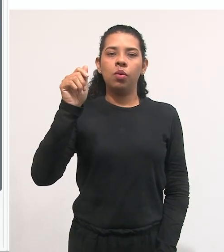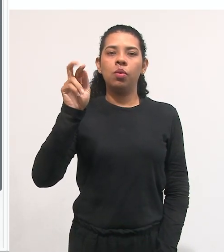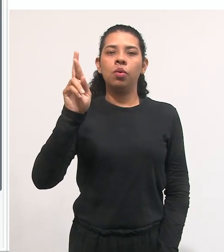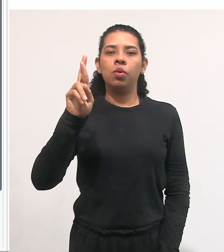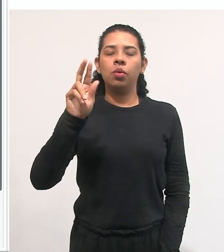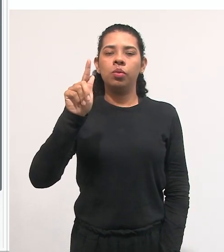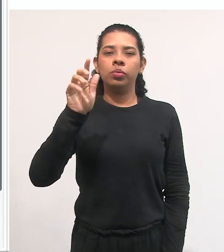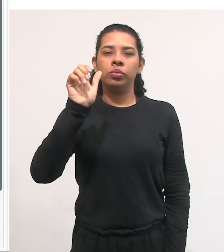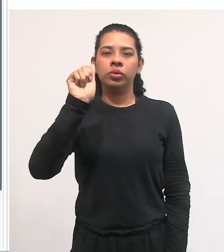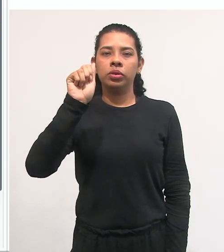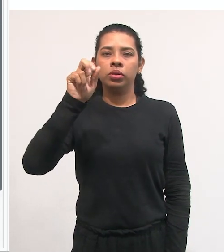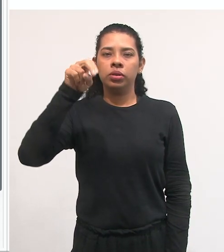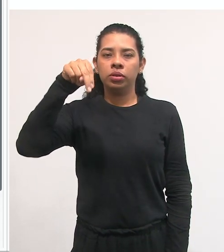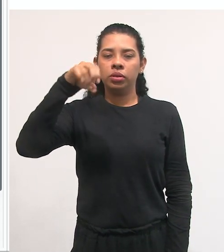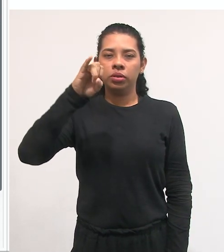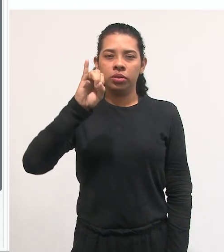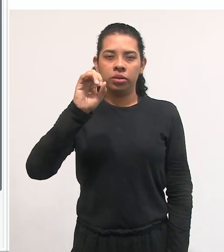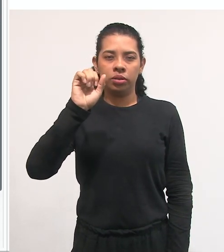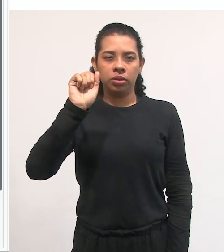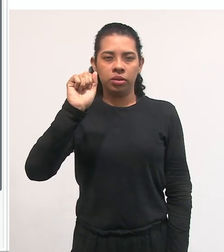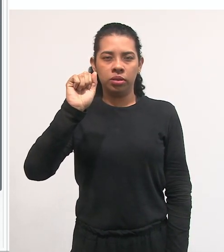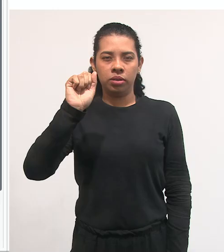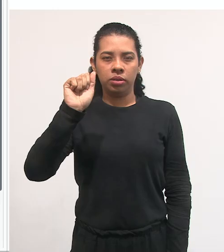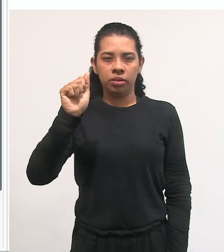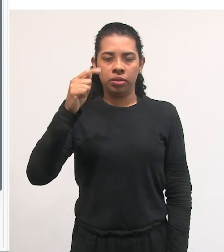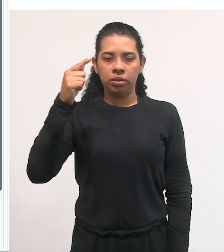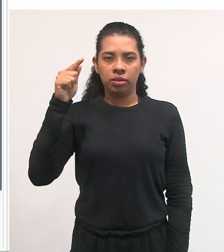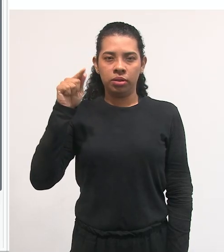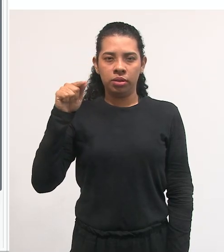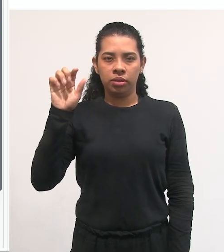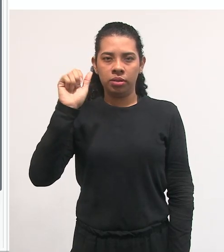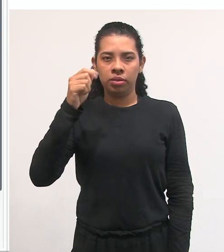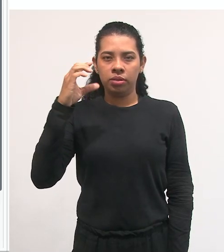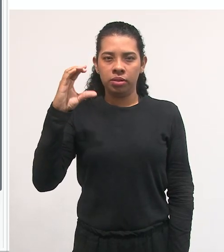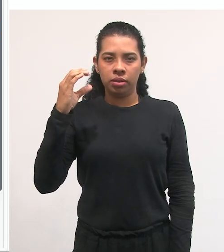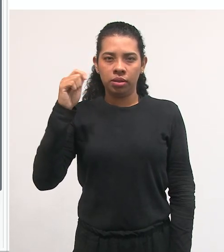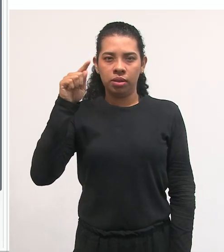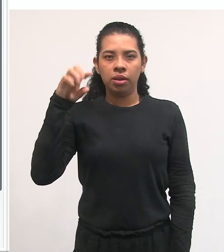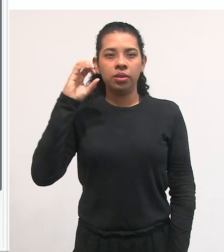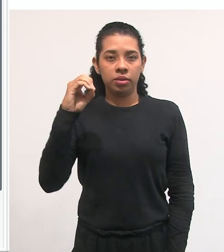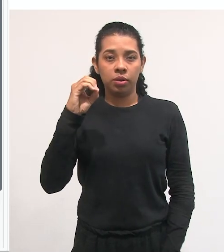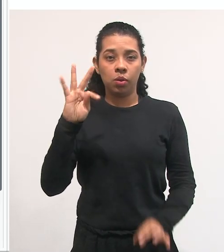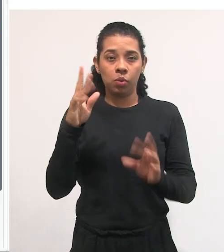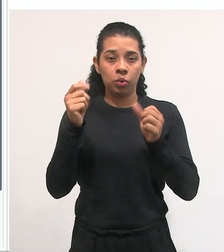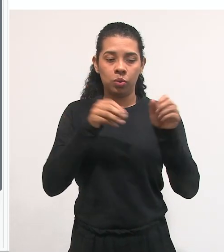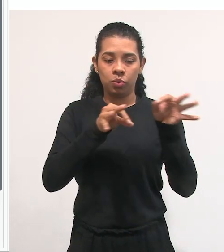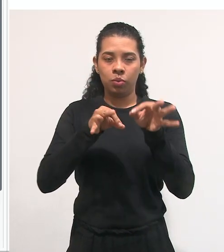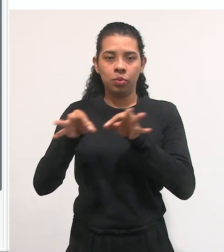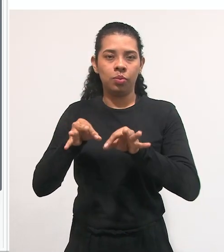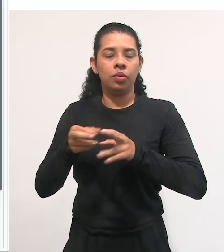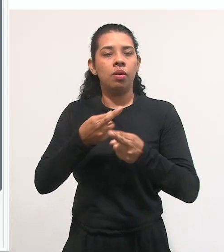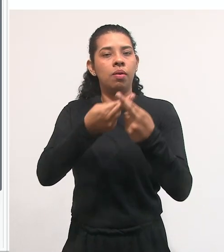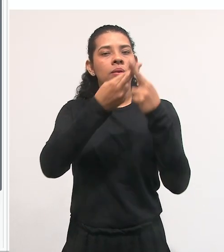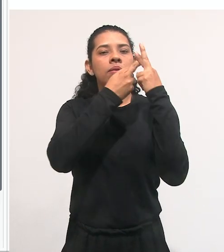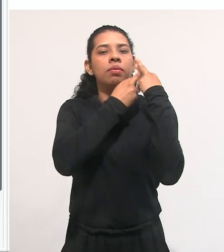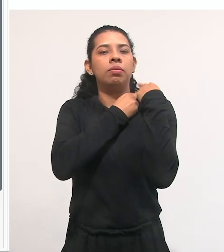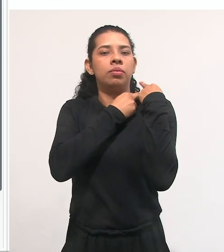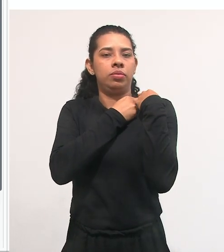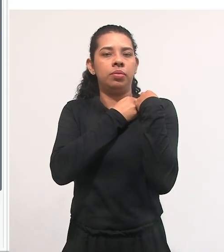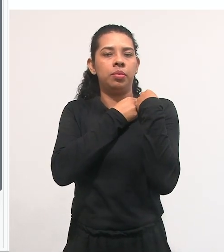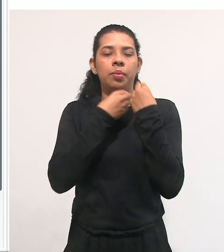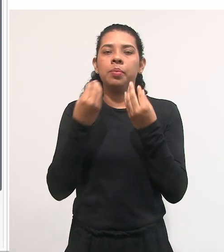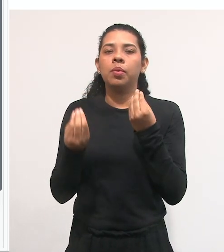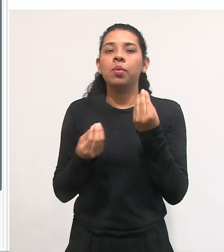essas portarias estaduais que definem o que são, como são feitos